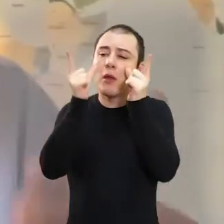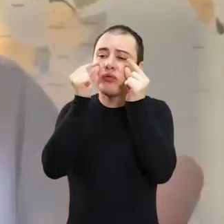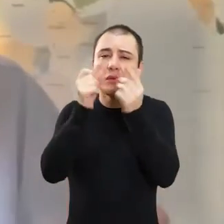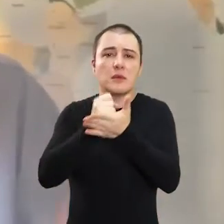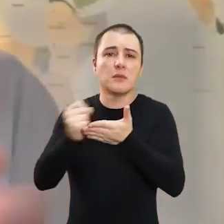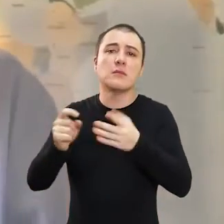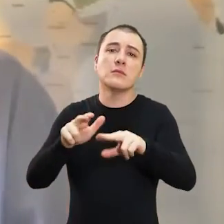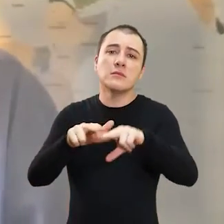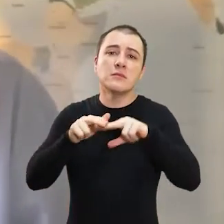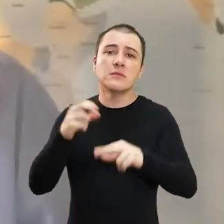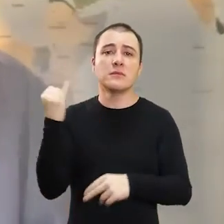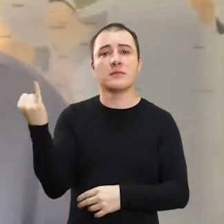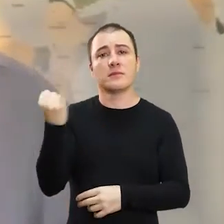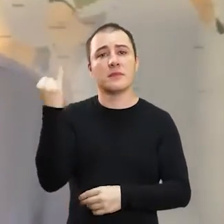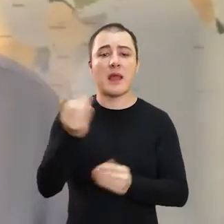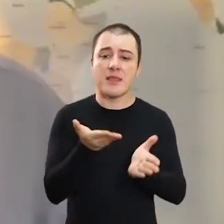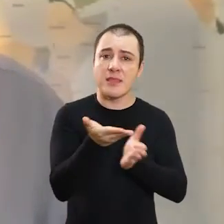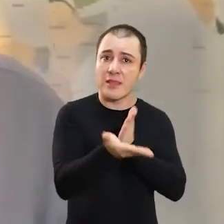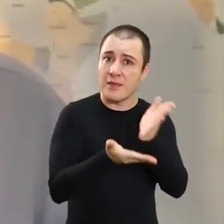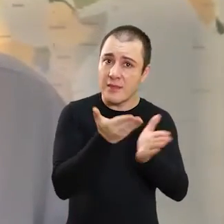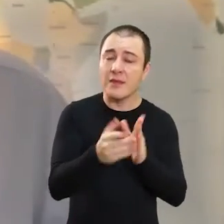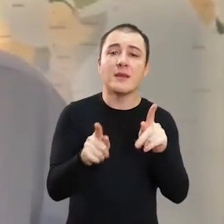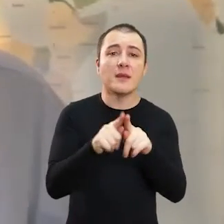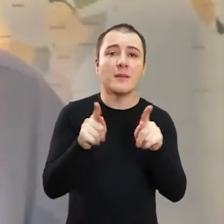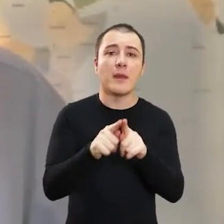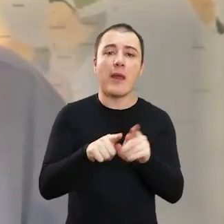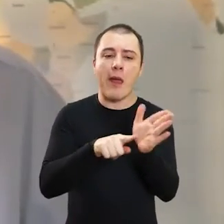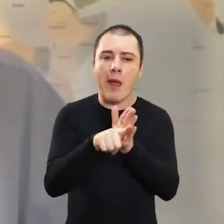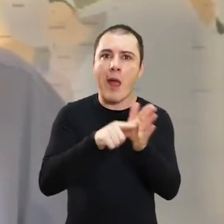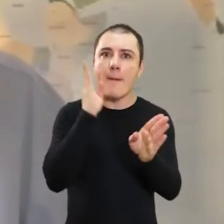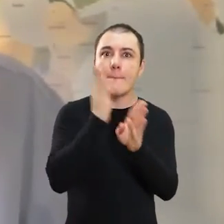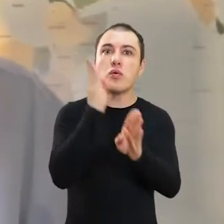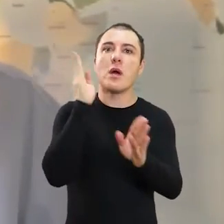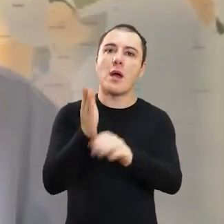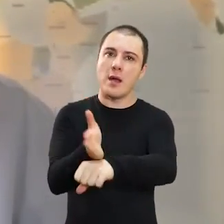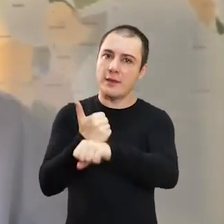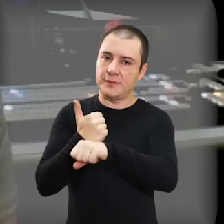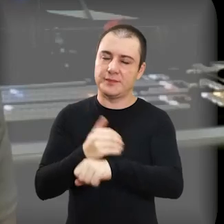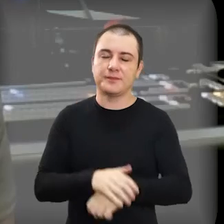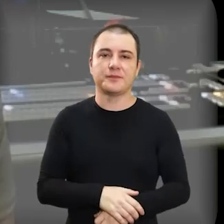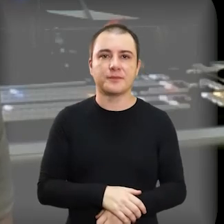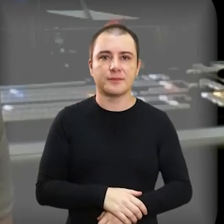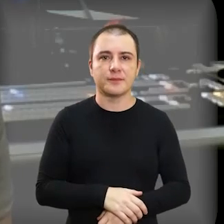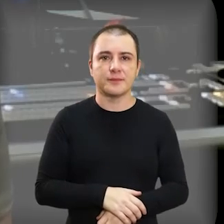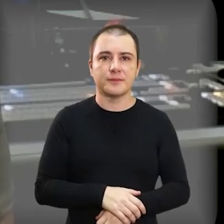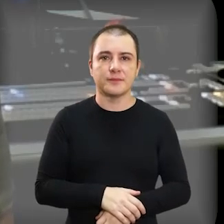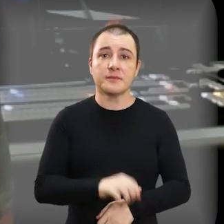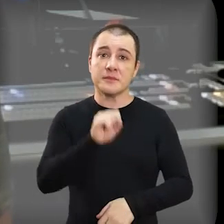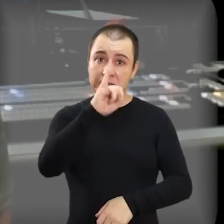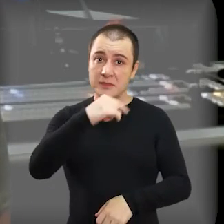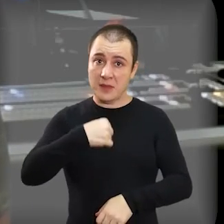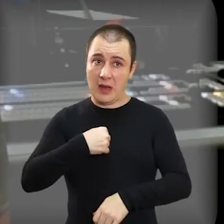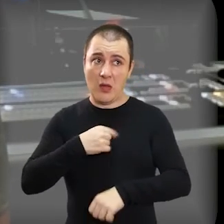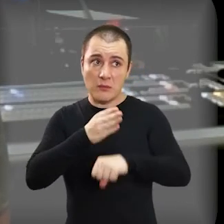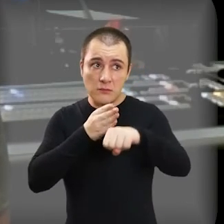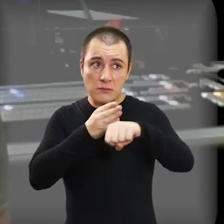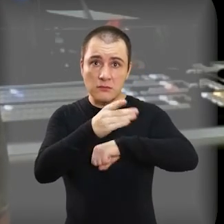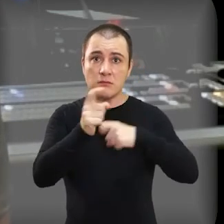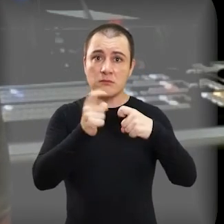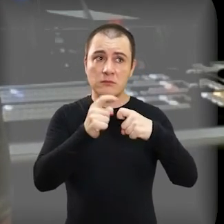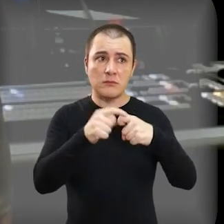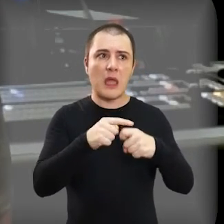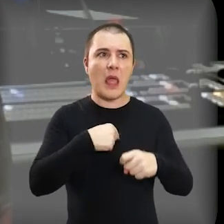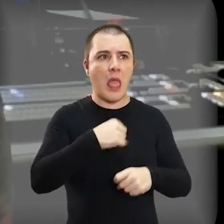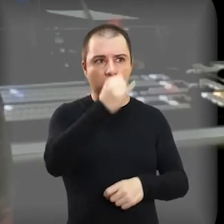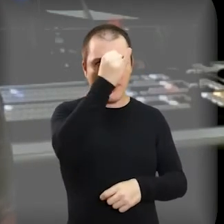a necessidade do tratamento e principalmente o diagnóstico precoce, né? Porque se eu chego ao seu consultório,